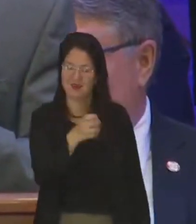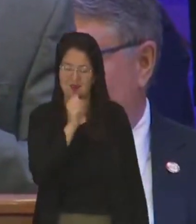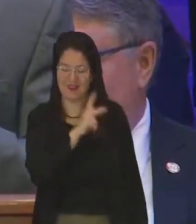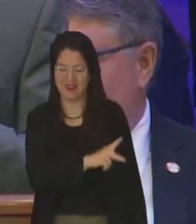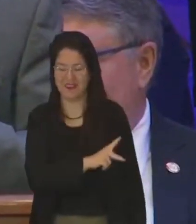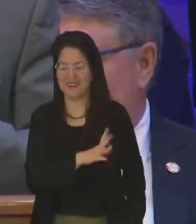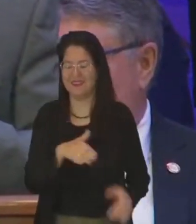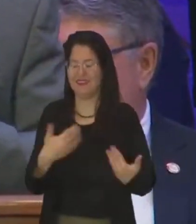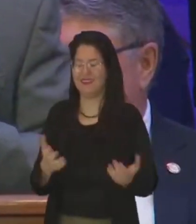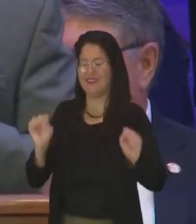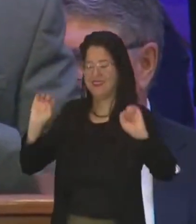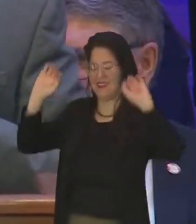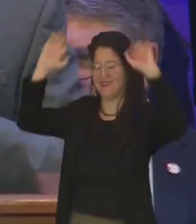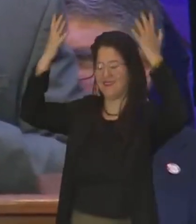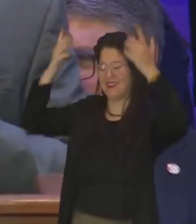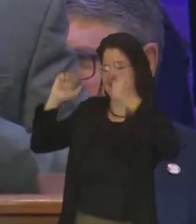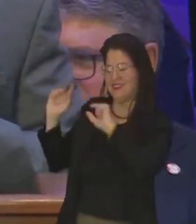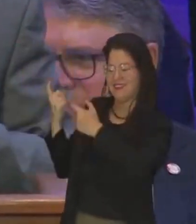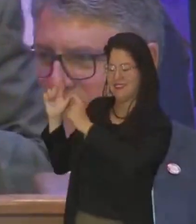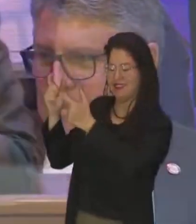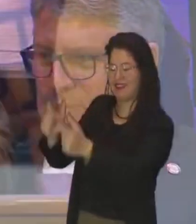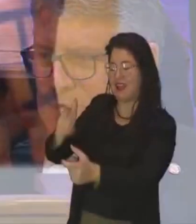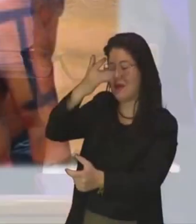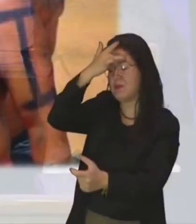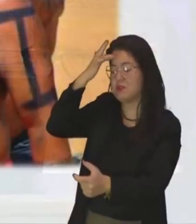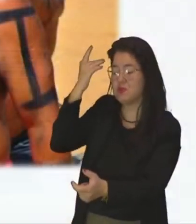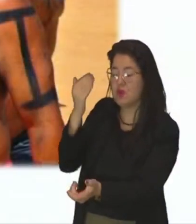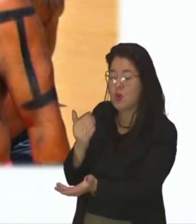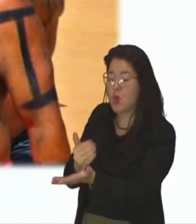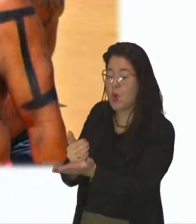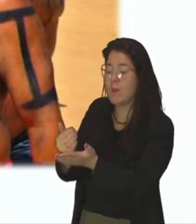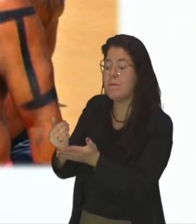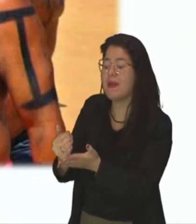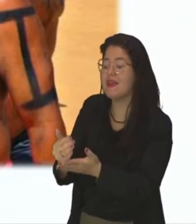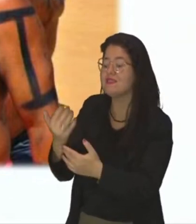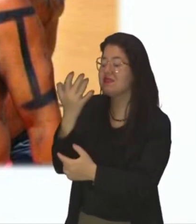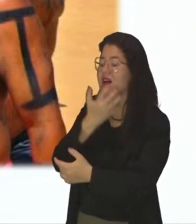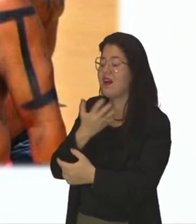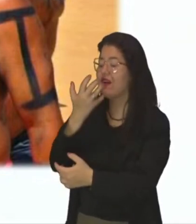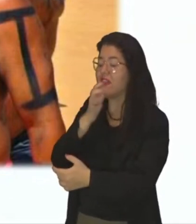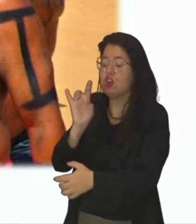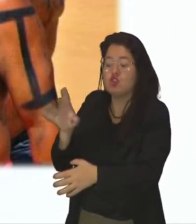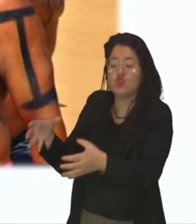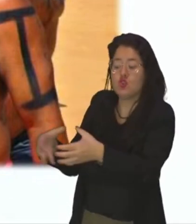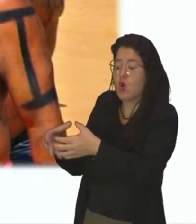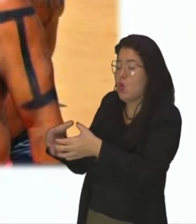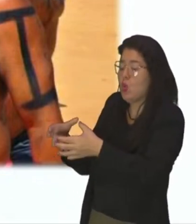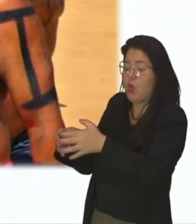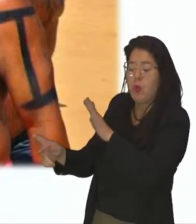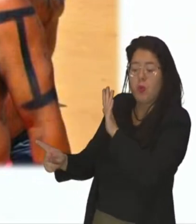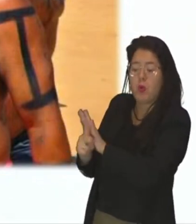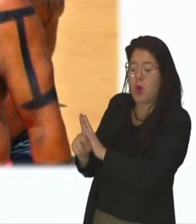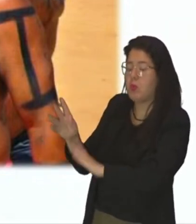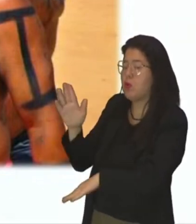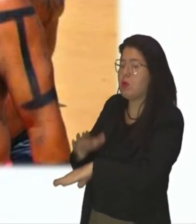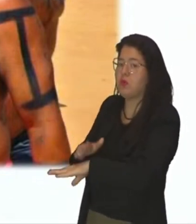festas tradicionais, o puxador de canto, ele puxa a música, mas eram só eles que faziam música,